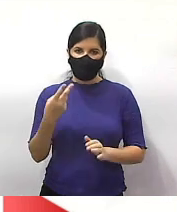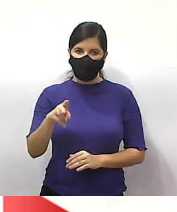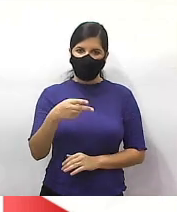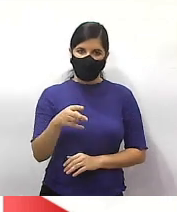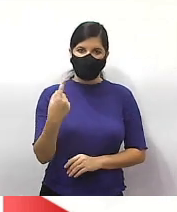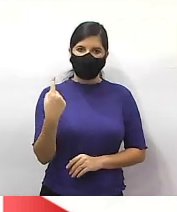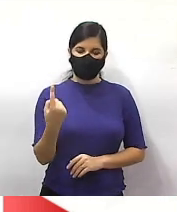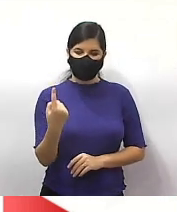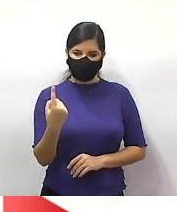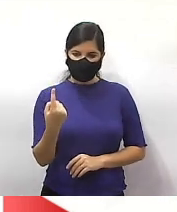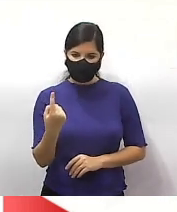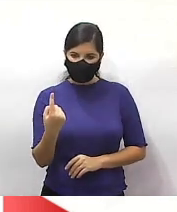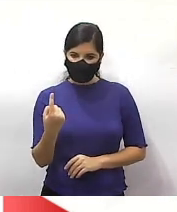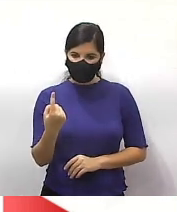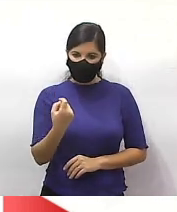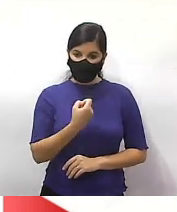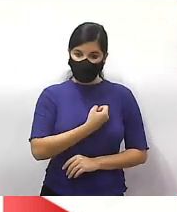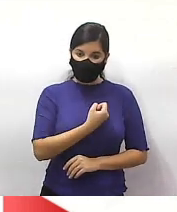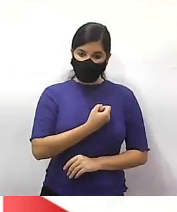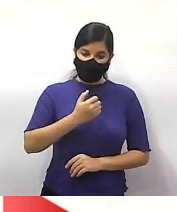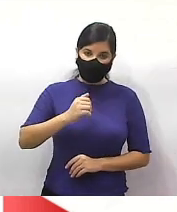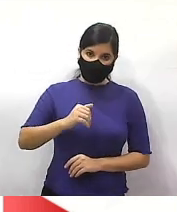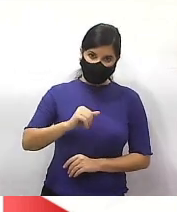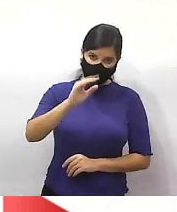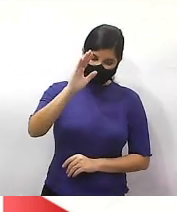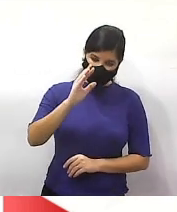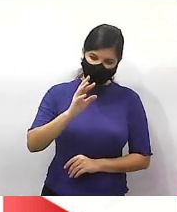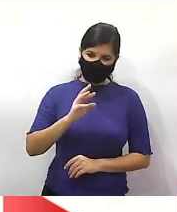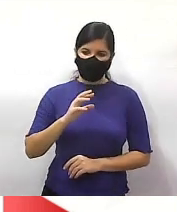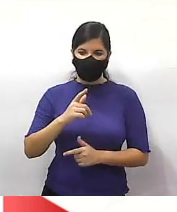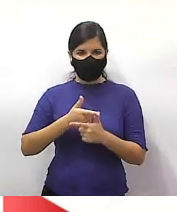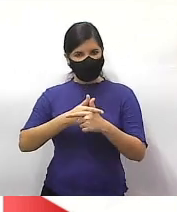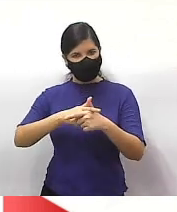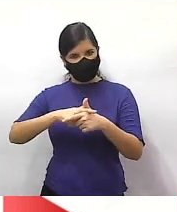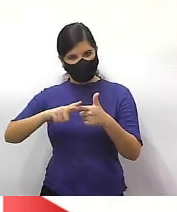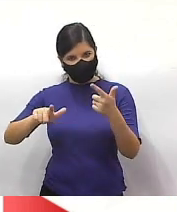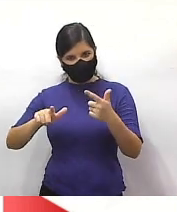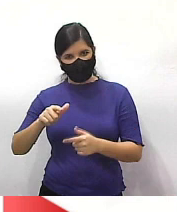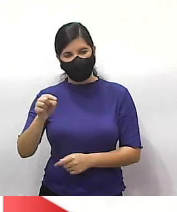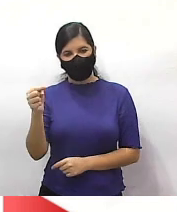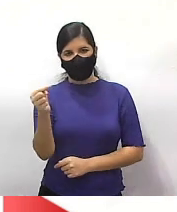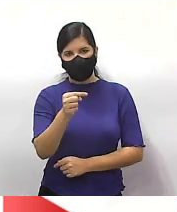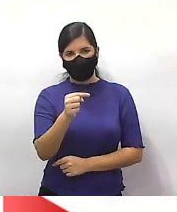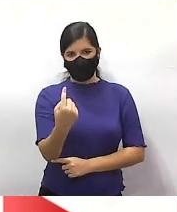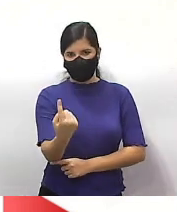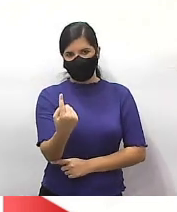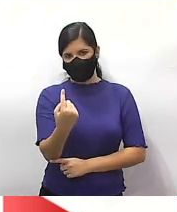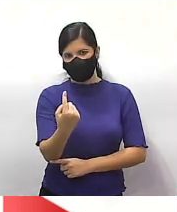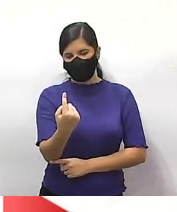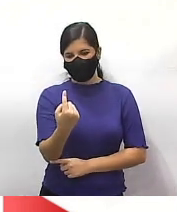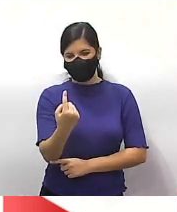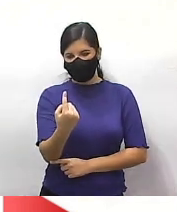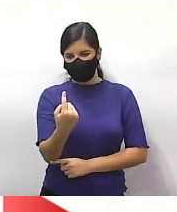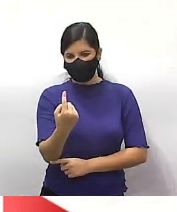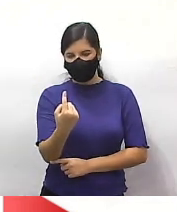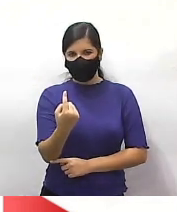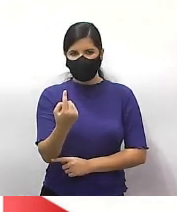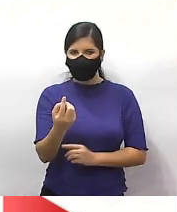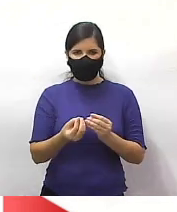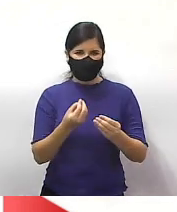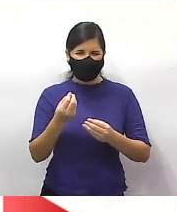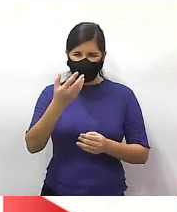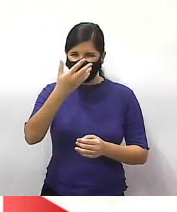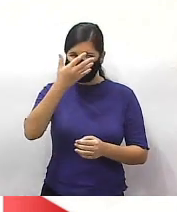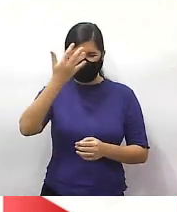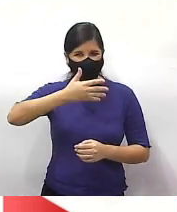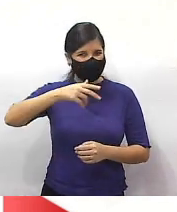ok? E sendo o maior número possível, é o divisor menos esse 1, tá bom? Professor, nunca vi